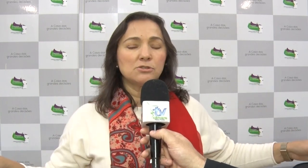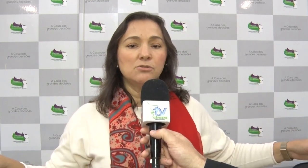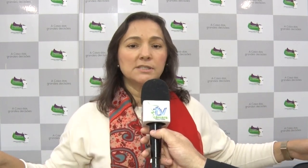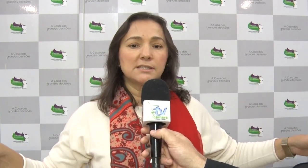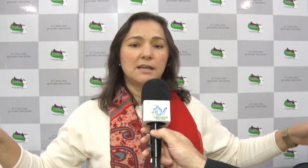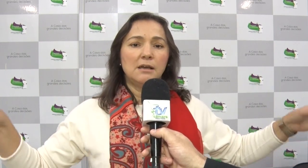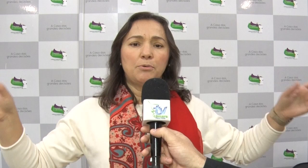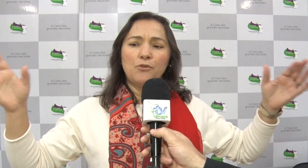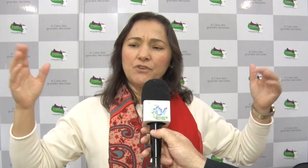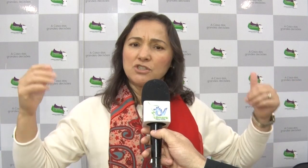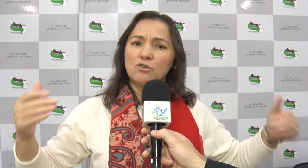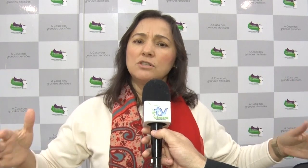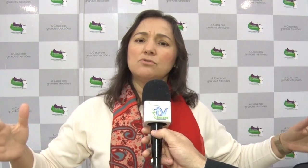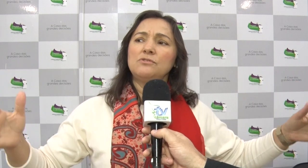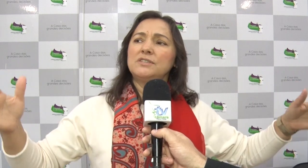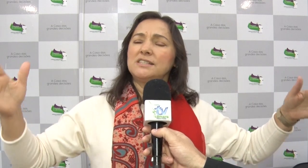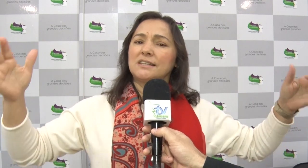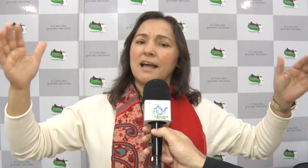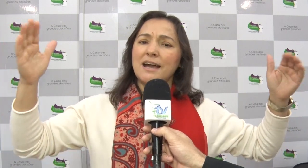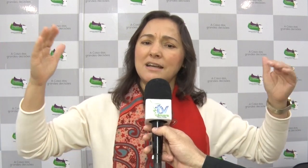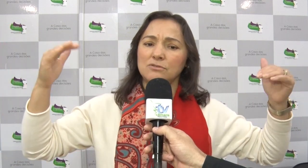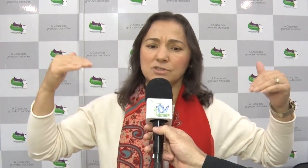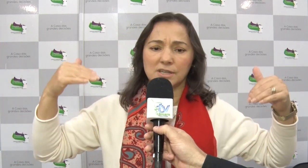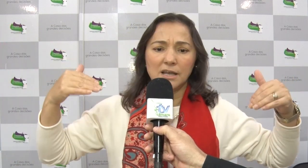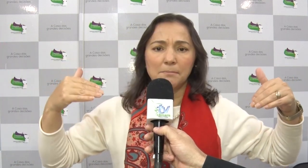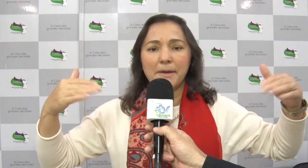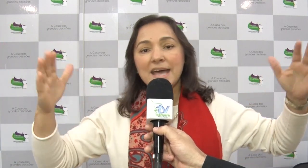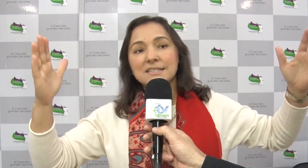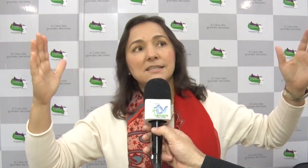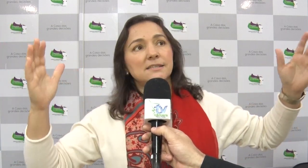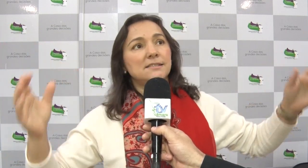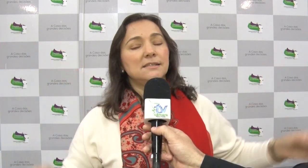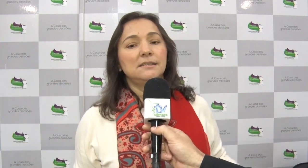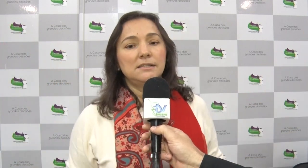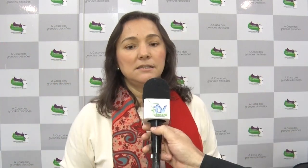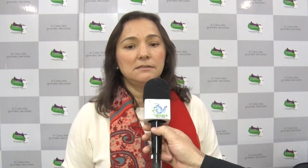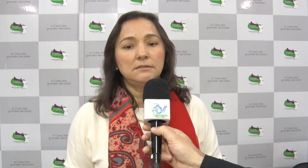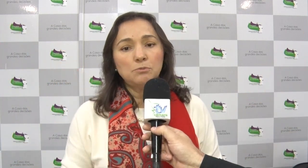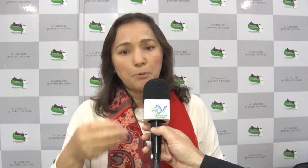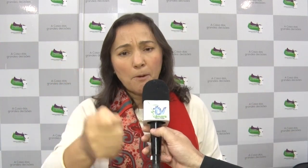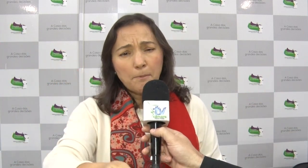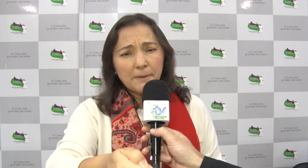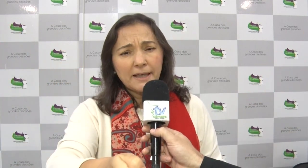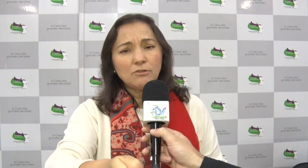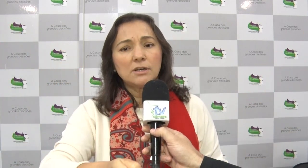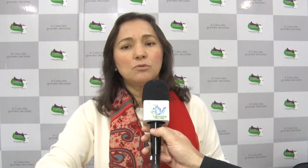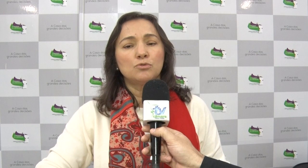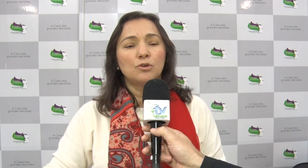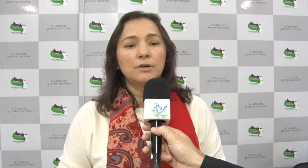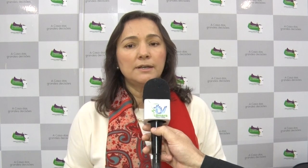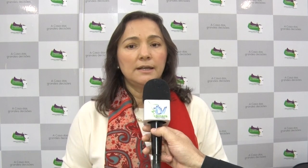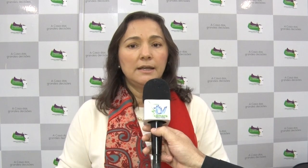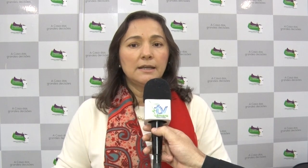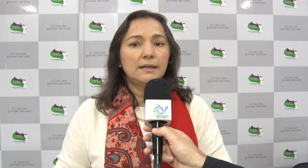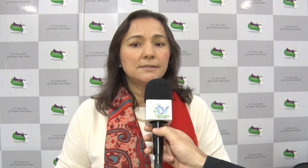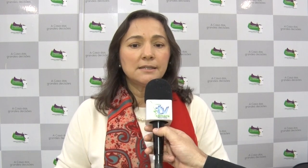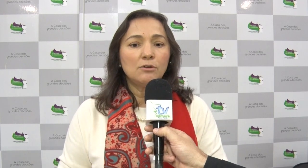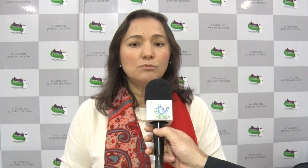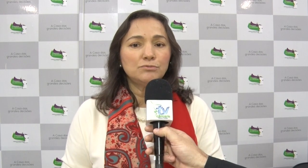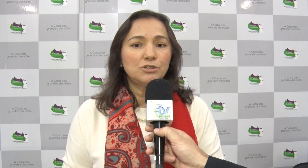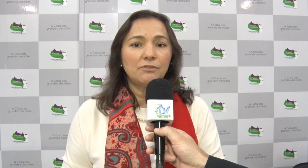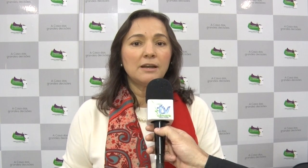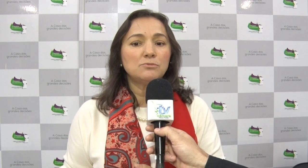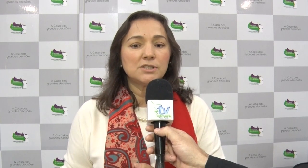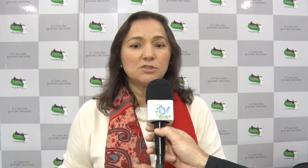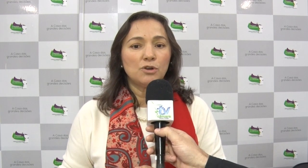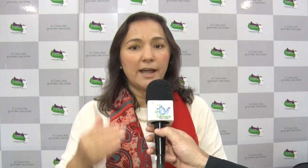muitas pessoas, professores universitários, mestres e o próprio pequeno agricultor, que se